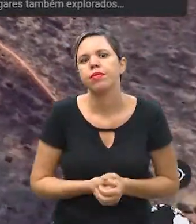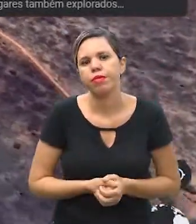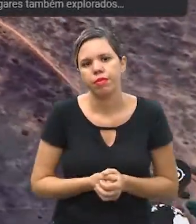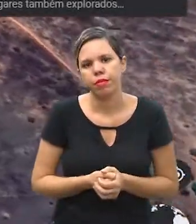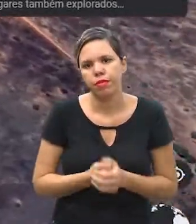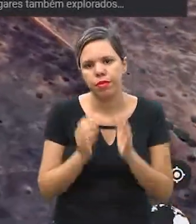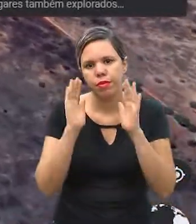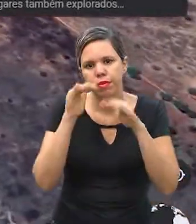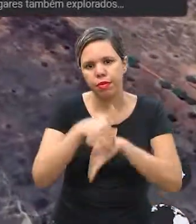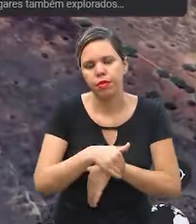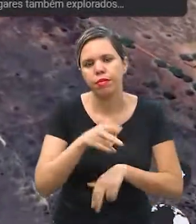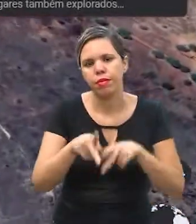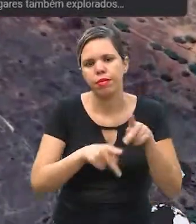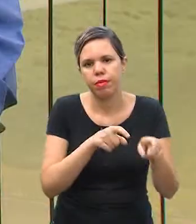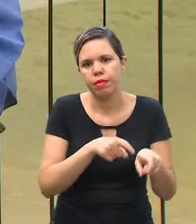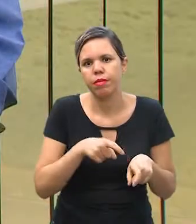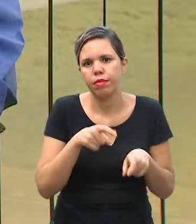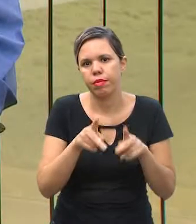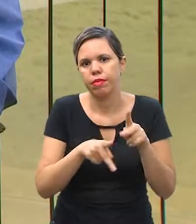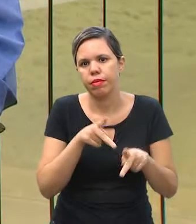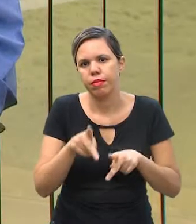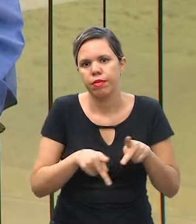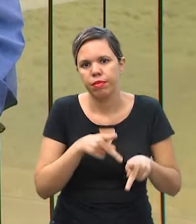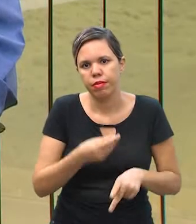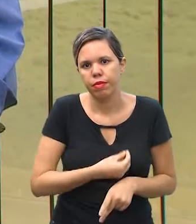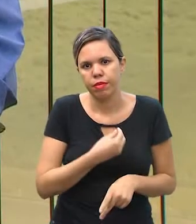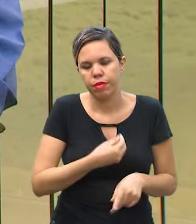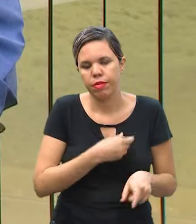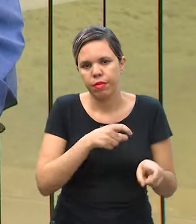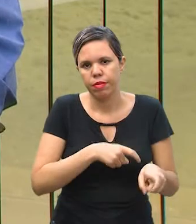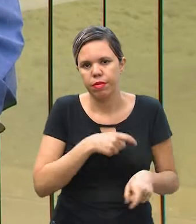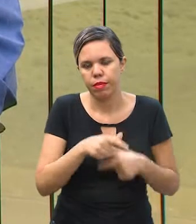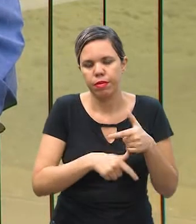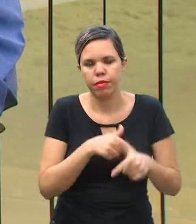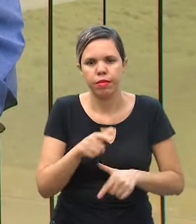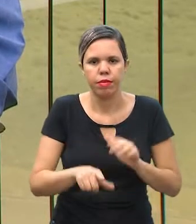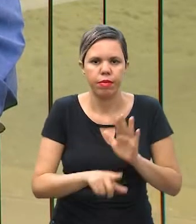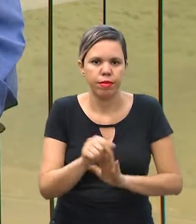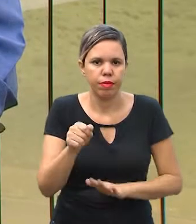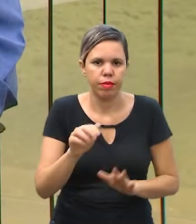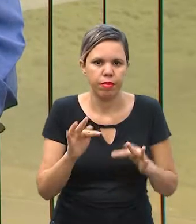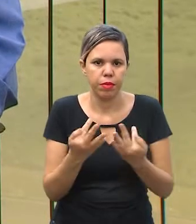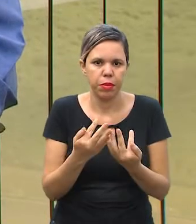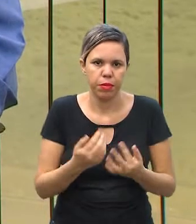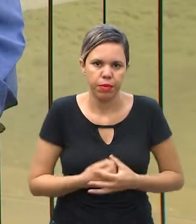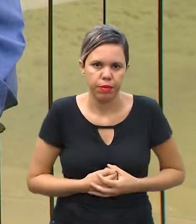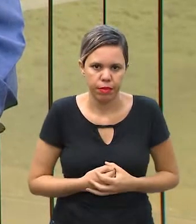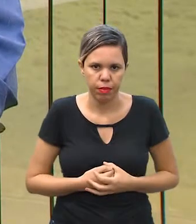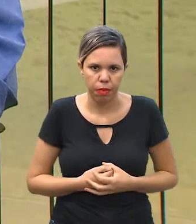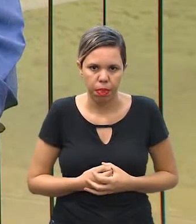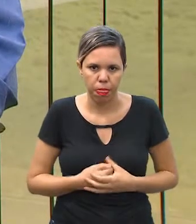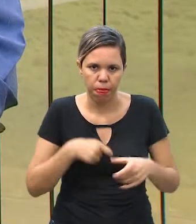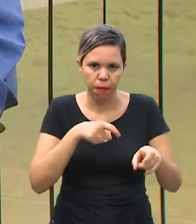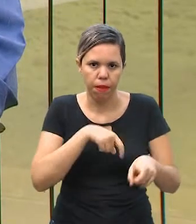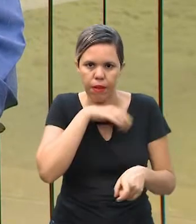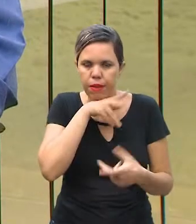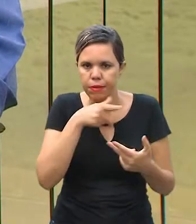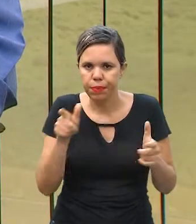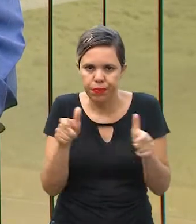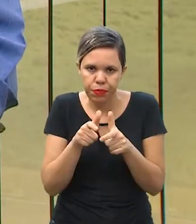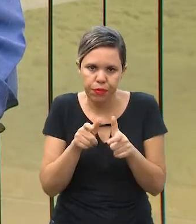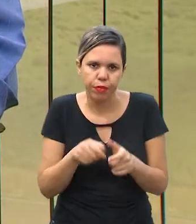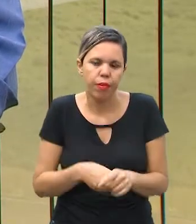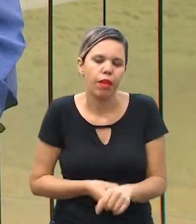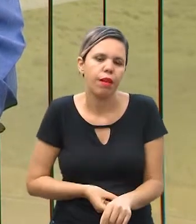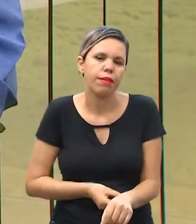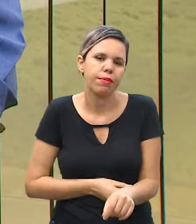de camponeses, pessoas que vivem da agricultura familiar, da pecuária de pequeno